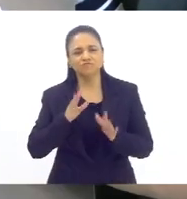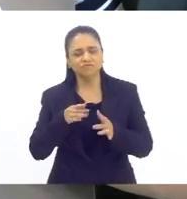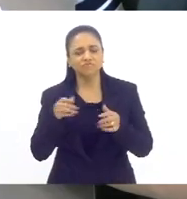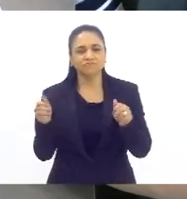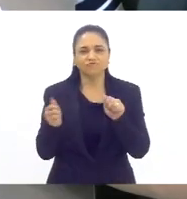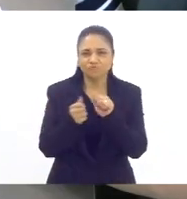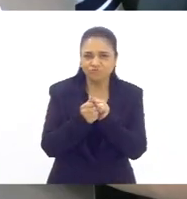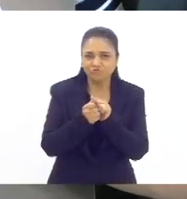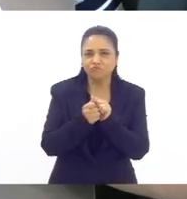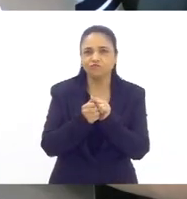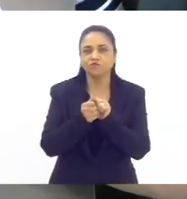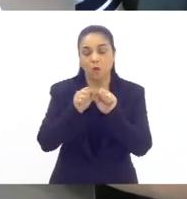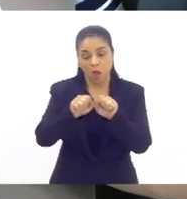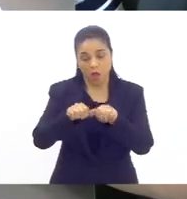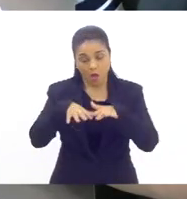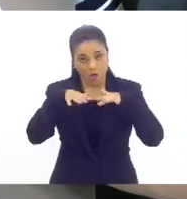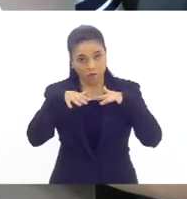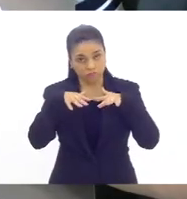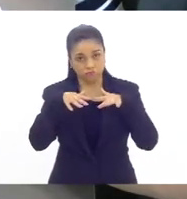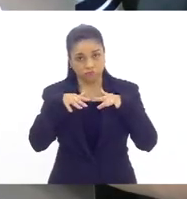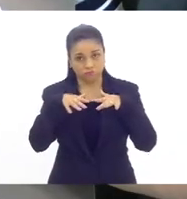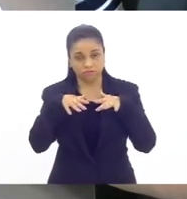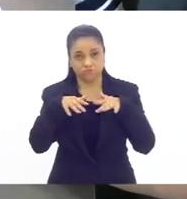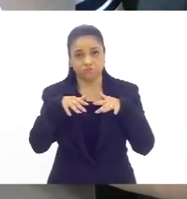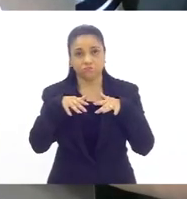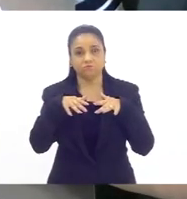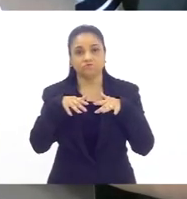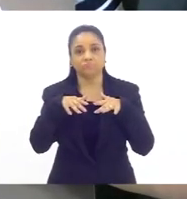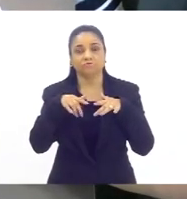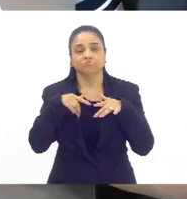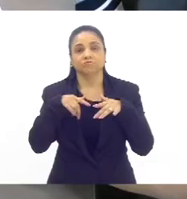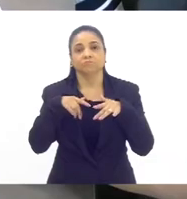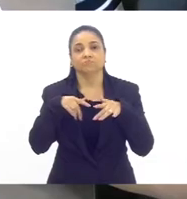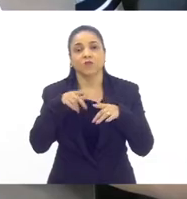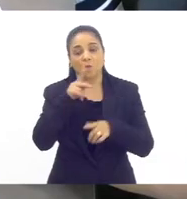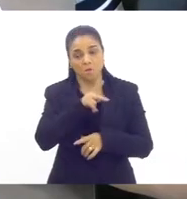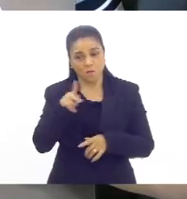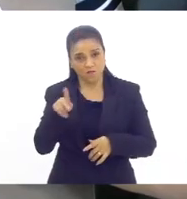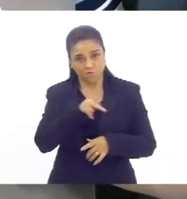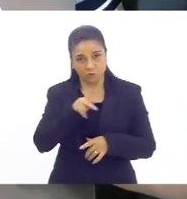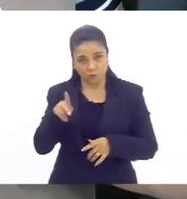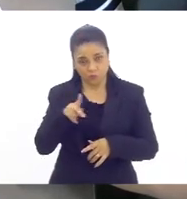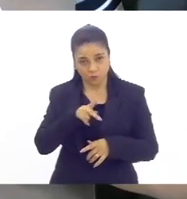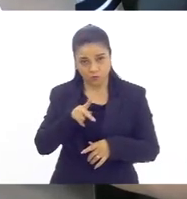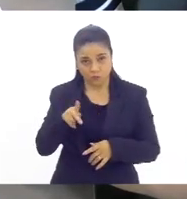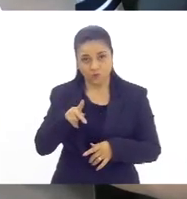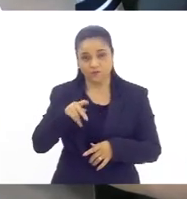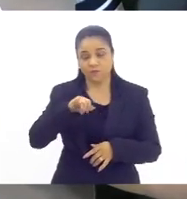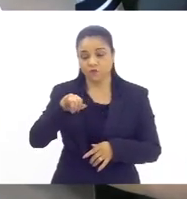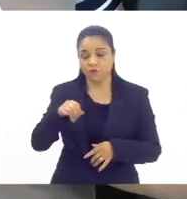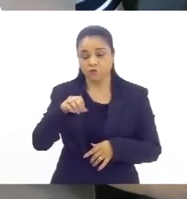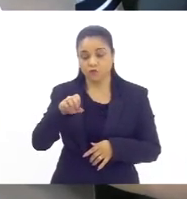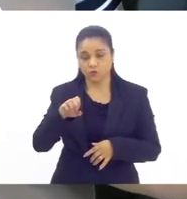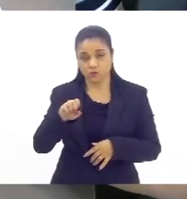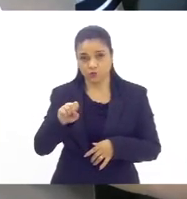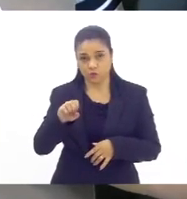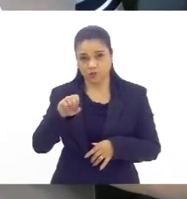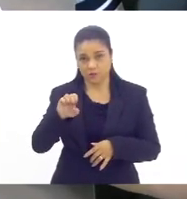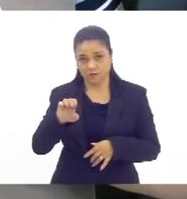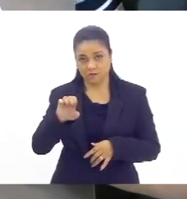já fizemos algumas audiências comandadas aqui pelo Professor José marre e vice comandadas por mim